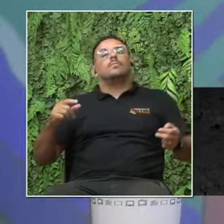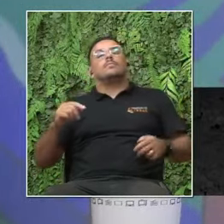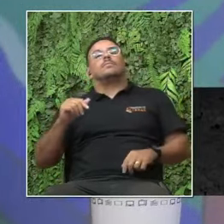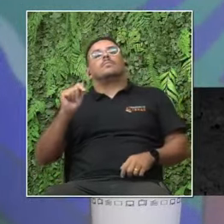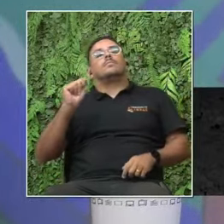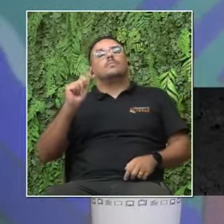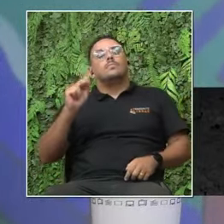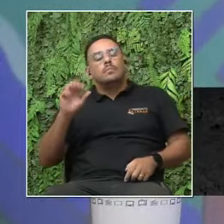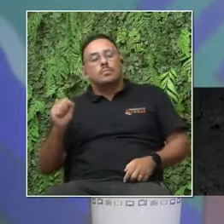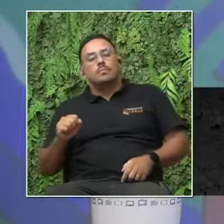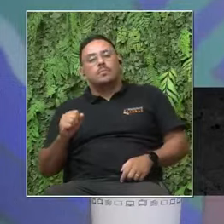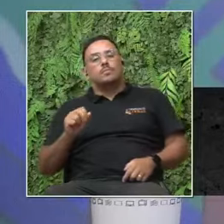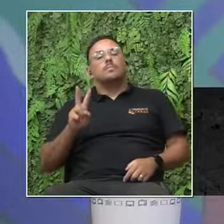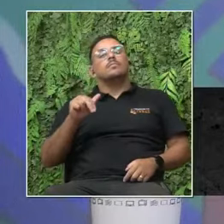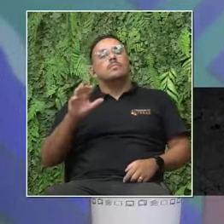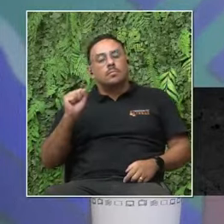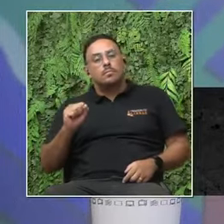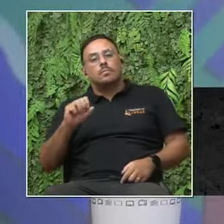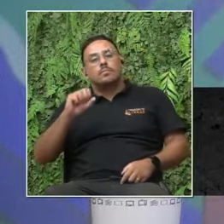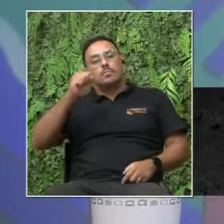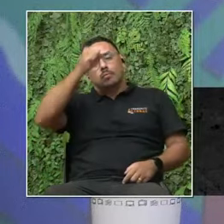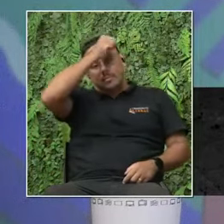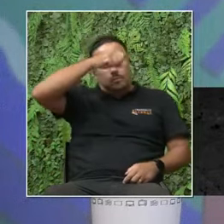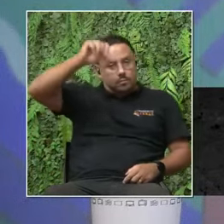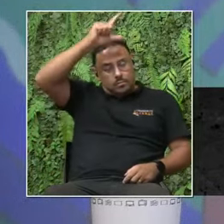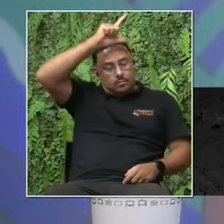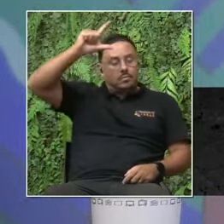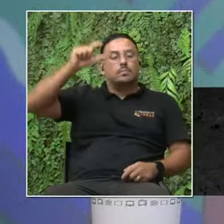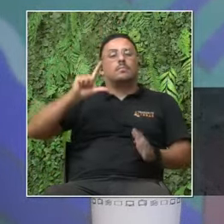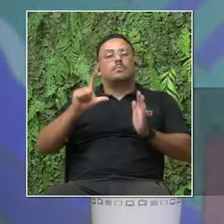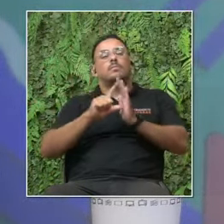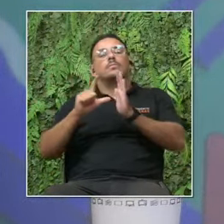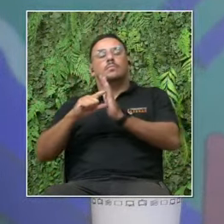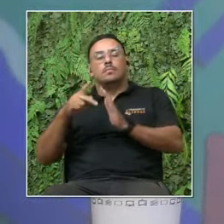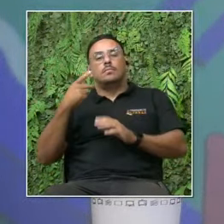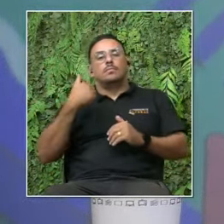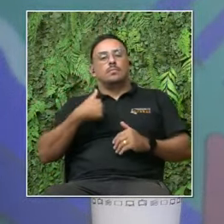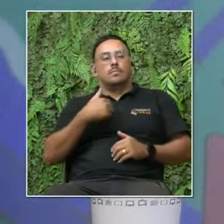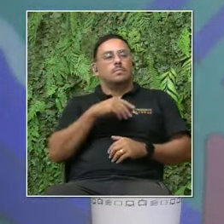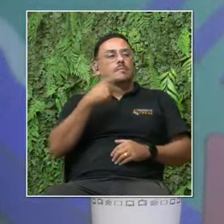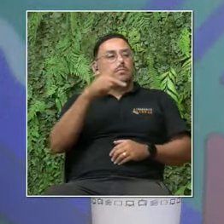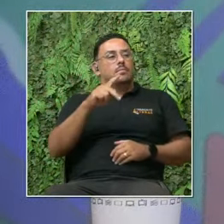Liber Melo Venda Nova Santa Luzia Loja do Galo a sua